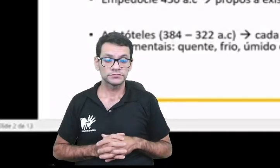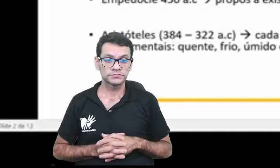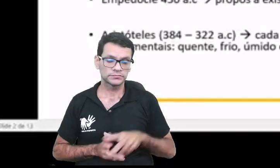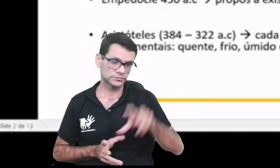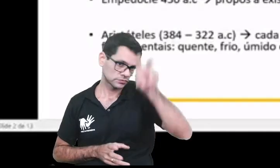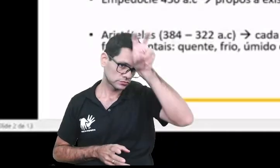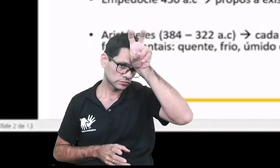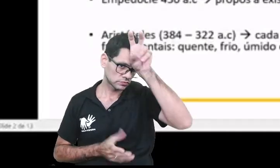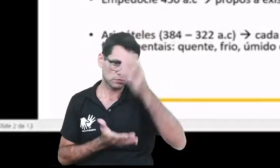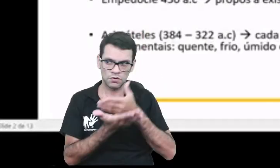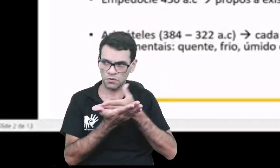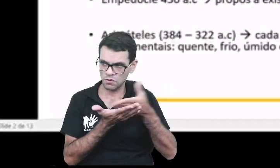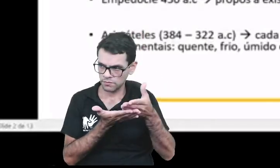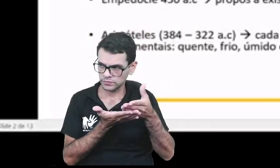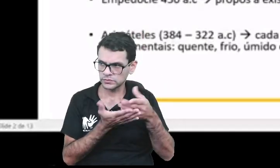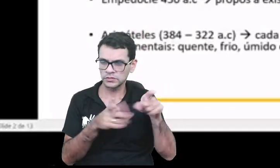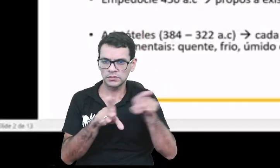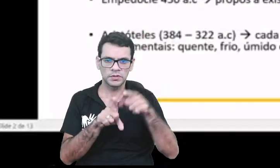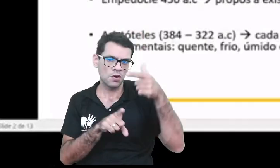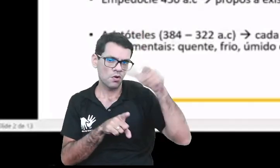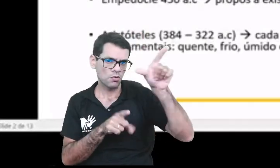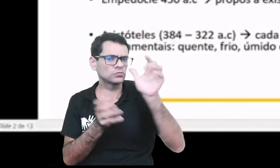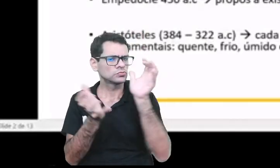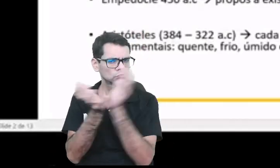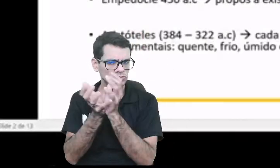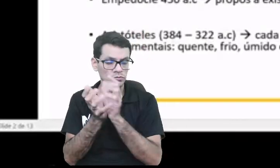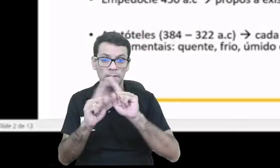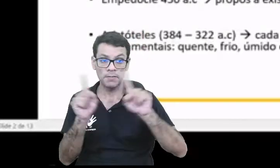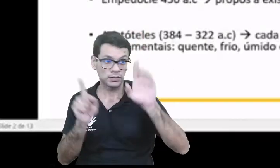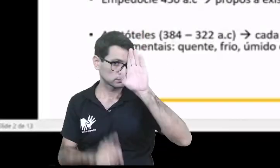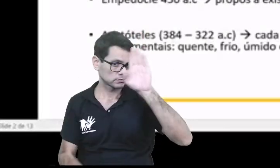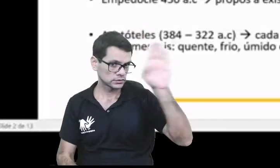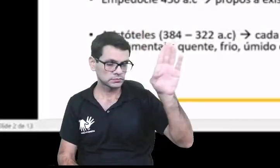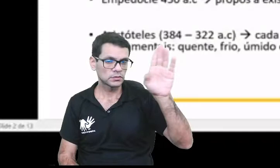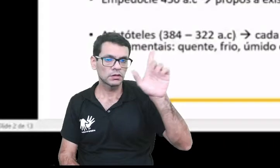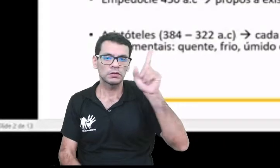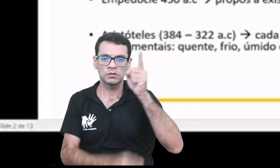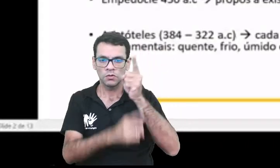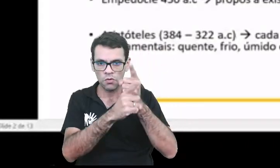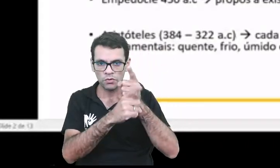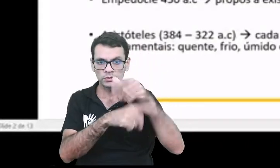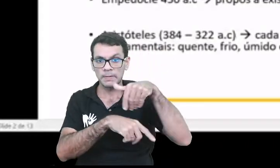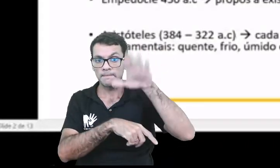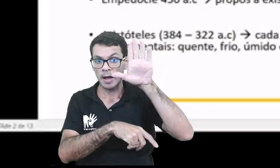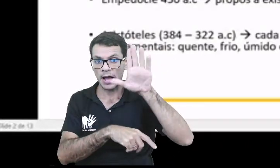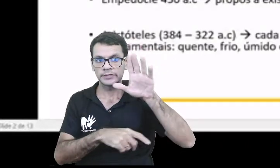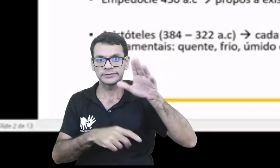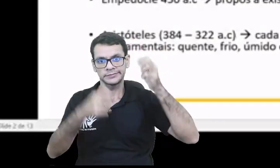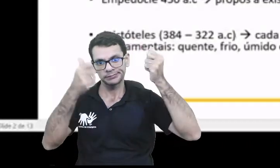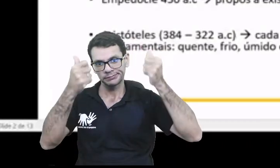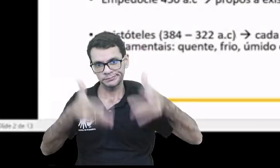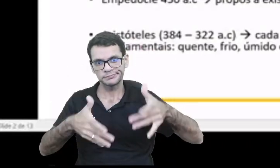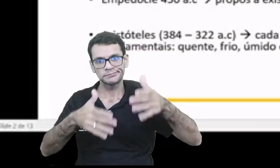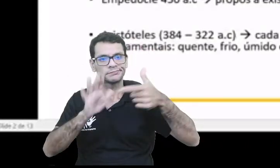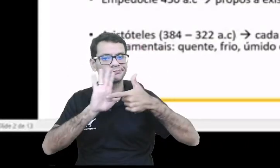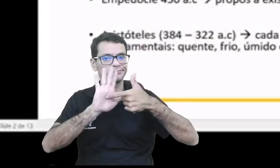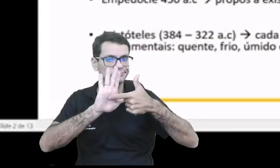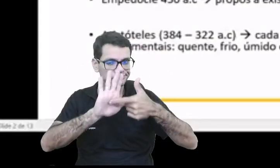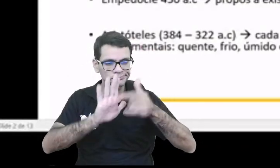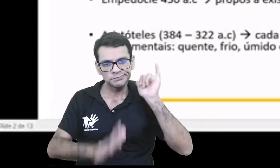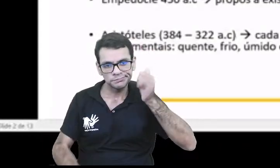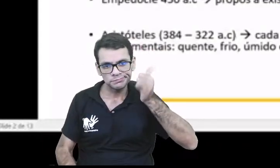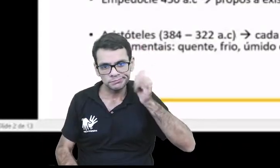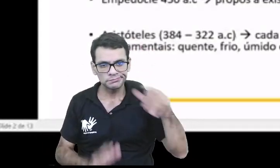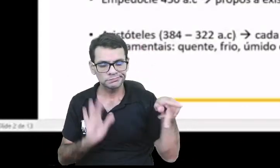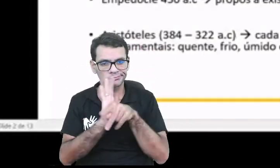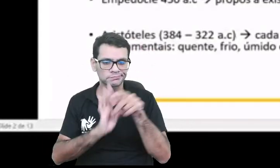egípcia. Teve outras civilizações também, claro, mas as que a gente encontra com os maiores relatos assim, de transformações